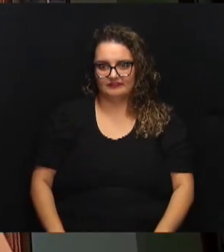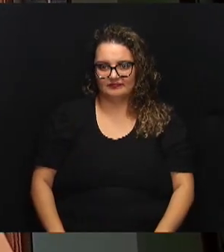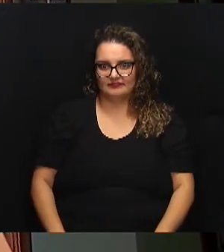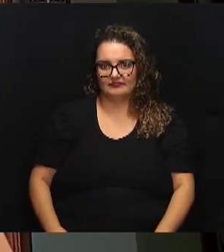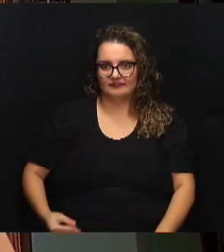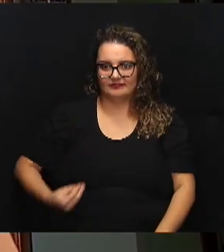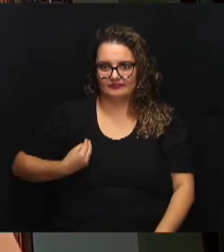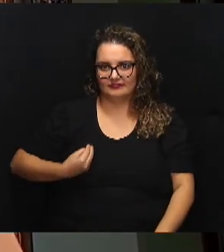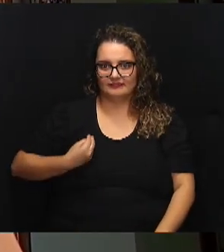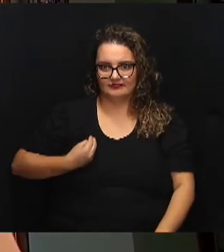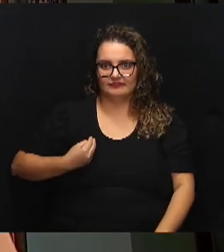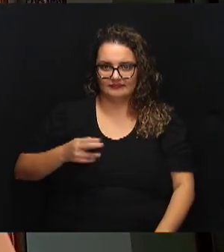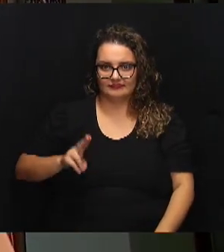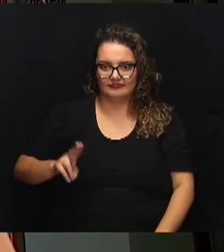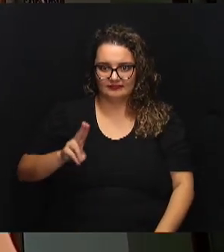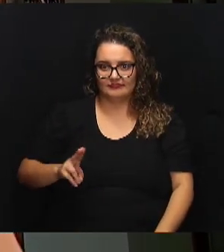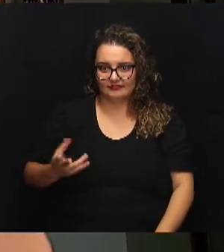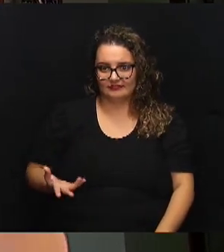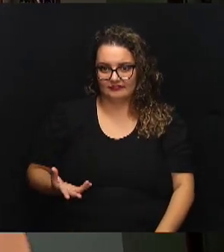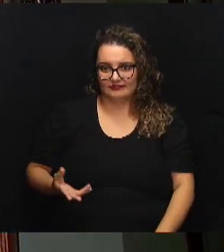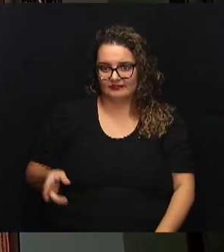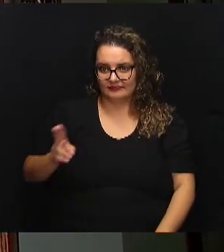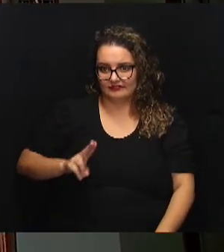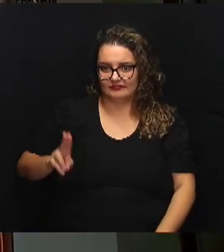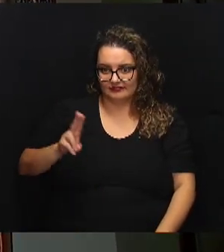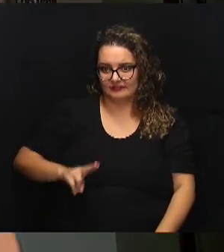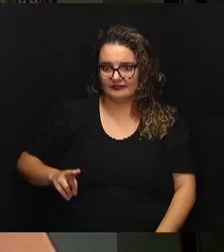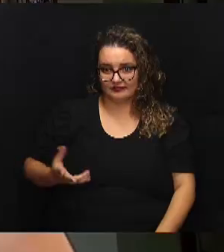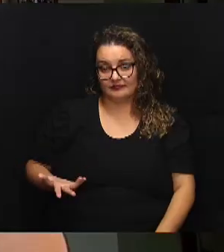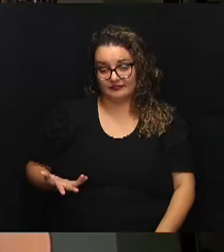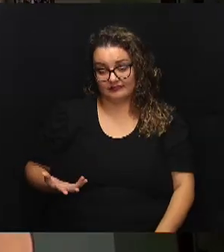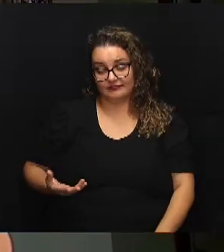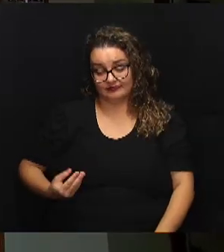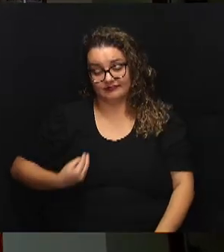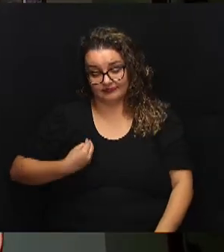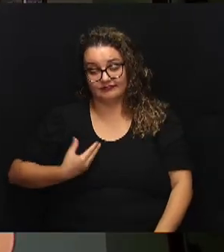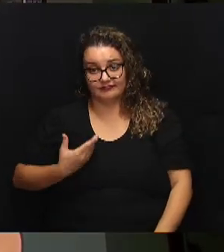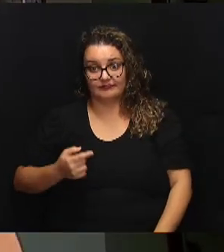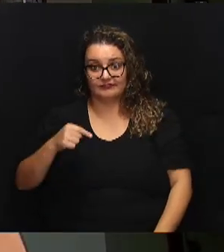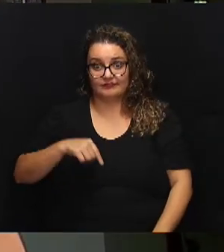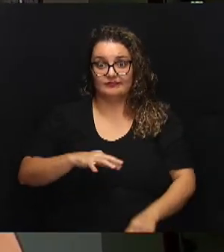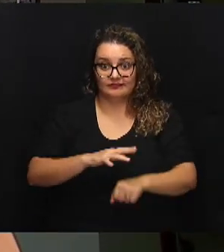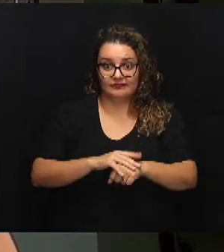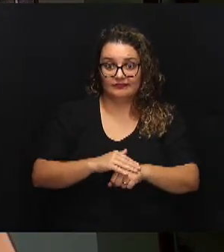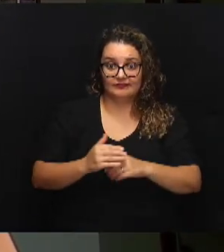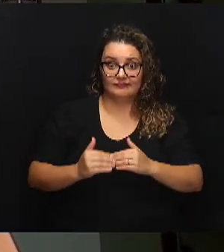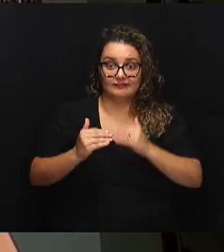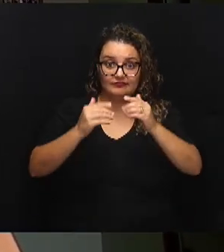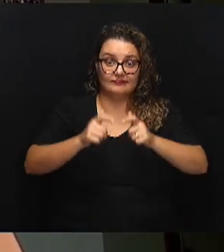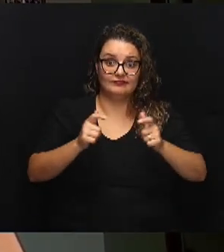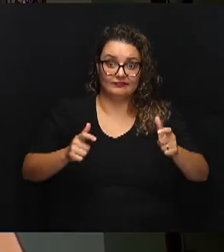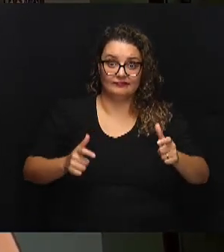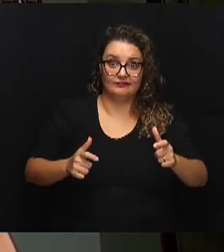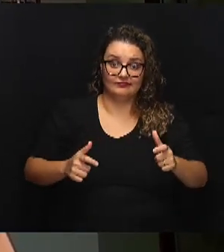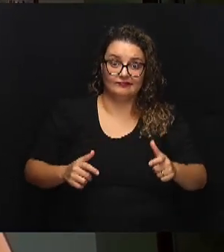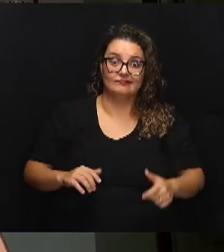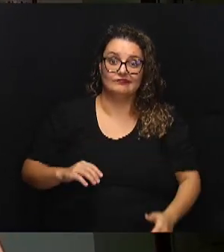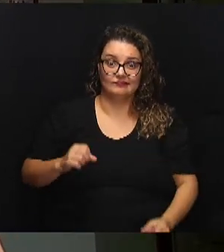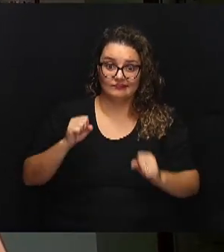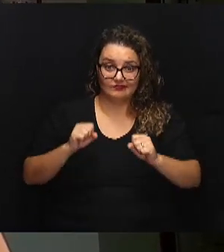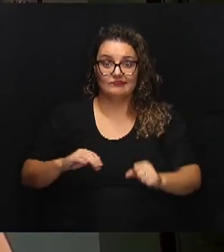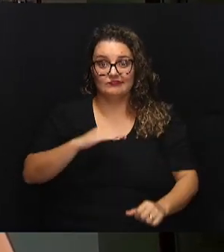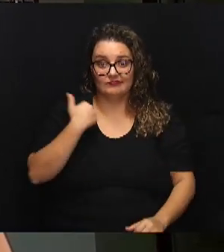para usar, né? E usava para viver. Aqui eu aprendi que eu tenho uma doença, né? Que essa doença é progressiva, incurável e fatal. E eu tenho que todo